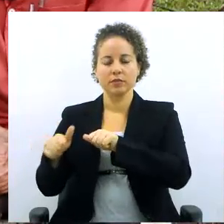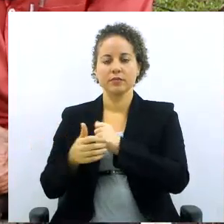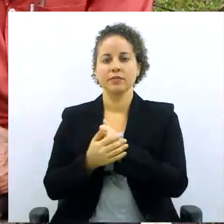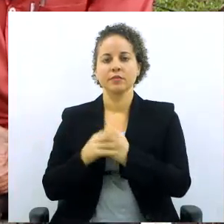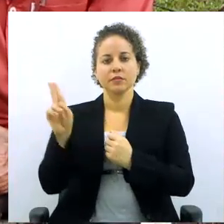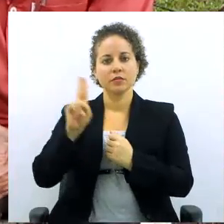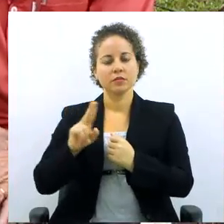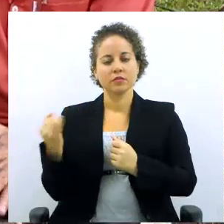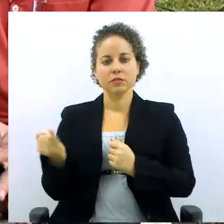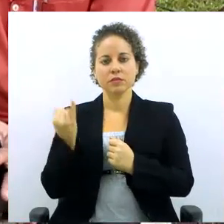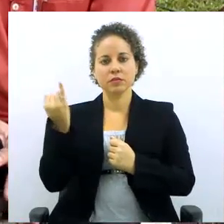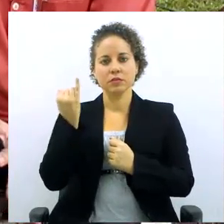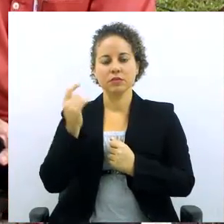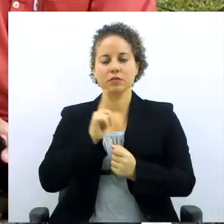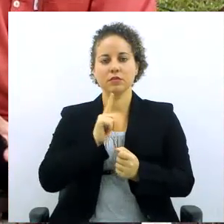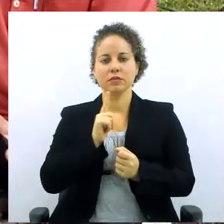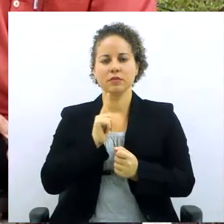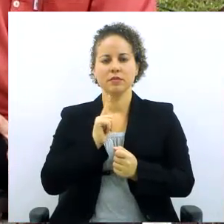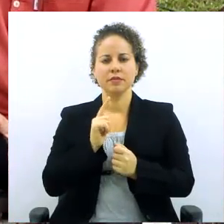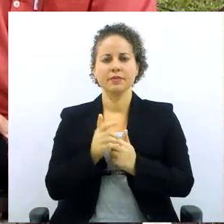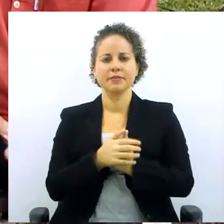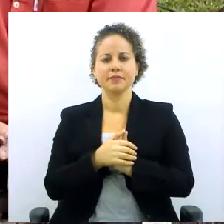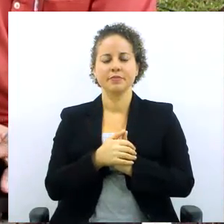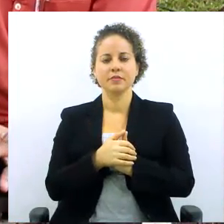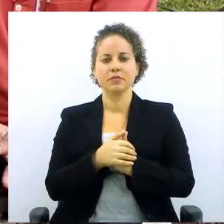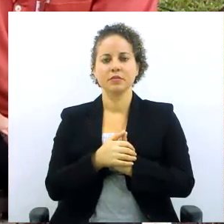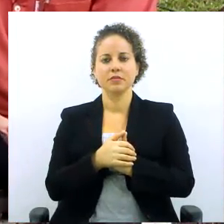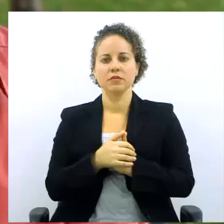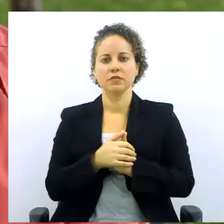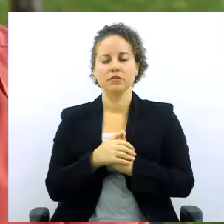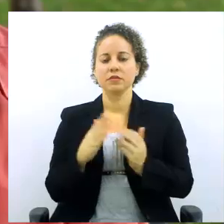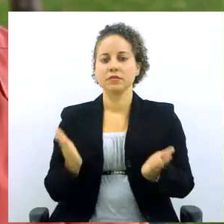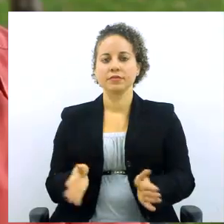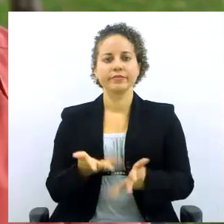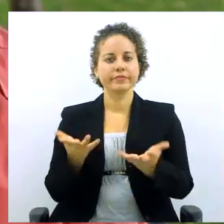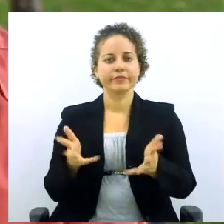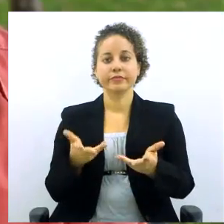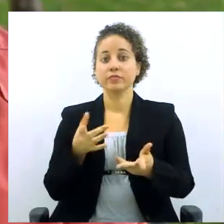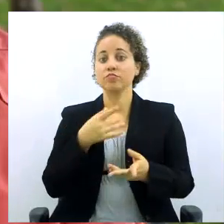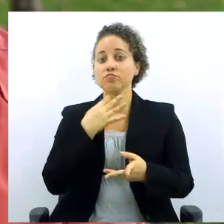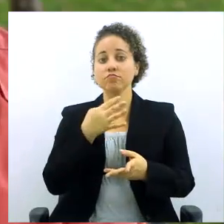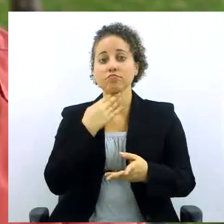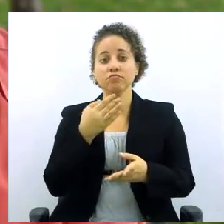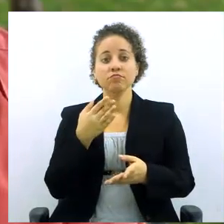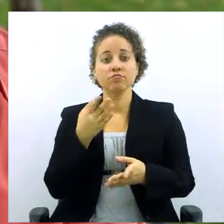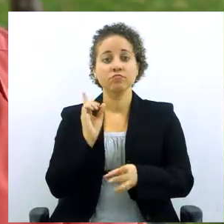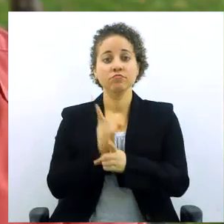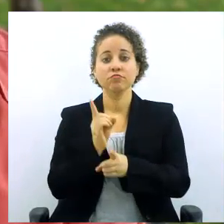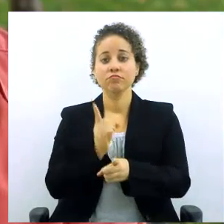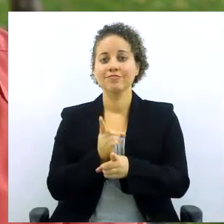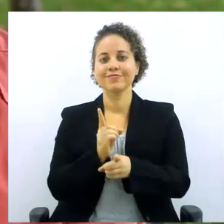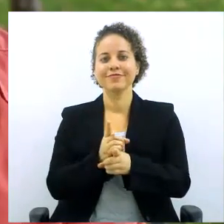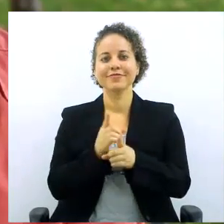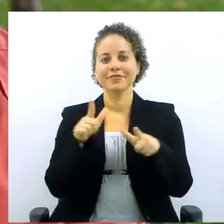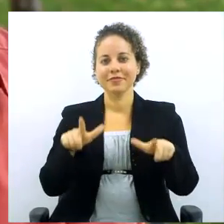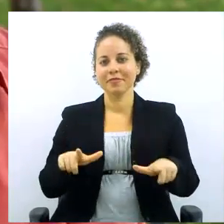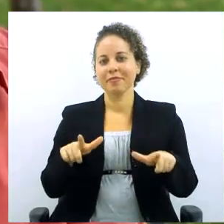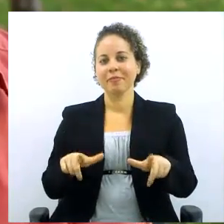né? Mas valor de troca não tem nenhum, não tem ninguém aqui, ainda não apareceu ninguém aqui tentando lotear para vender,